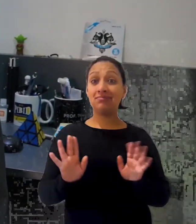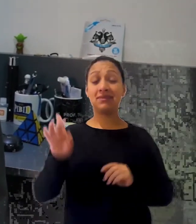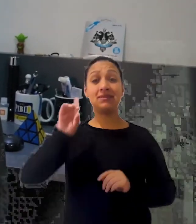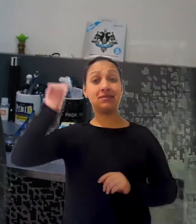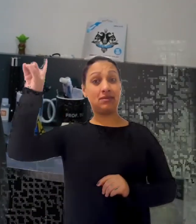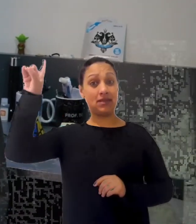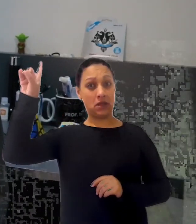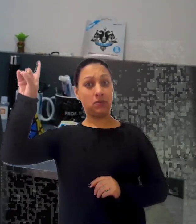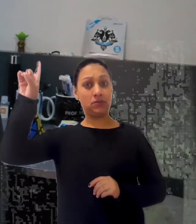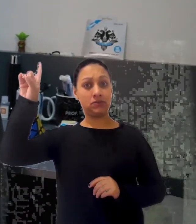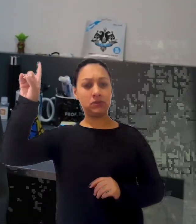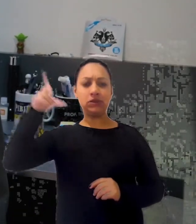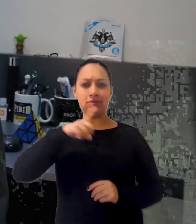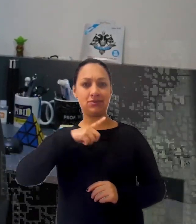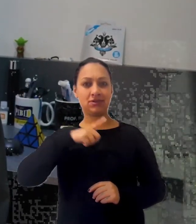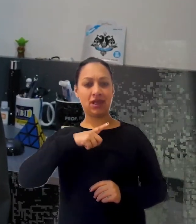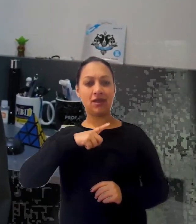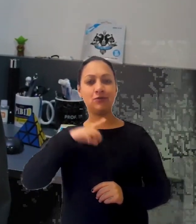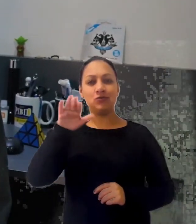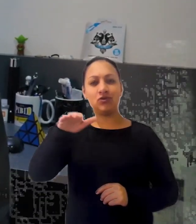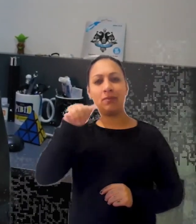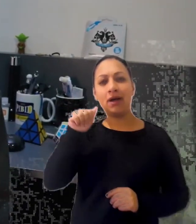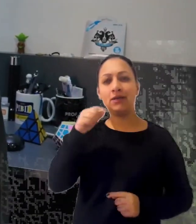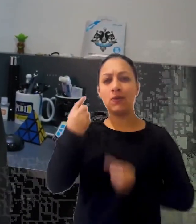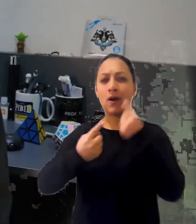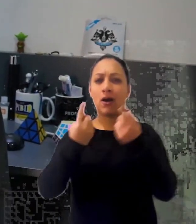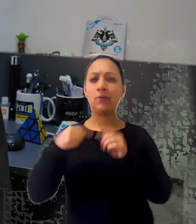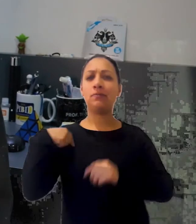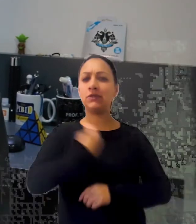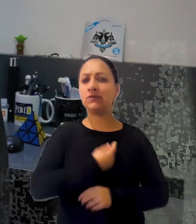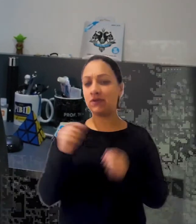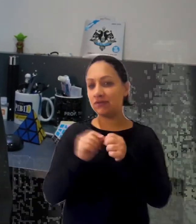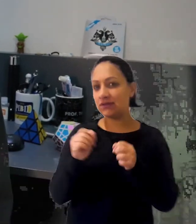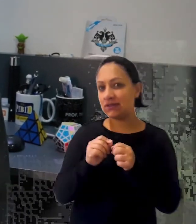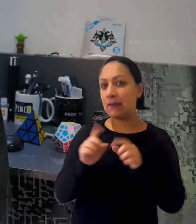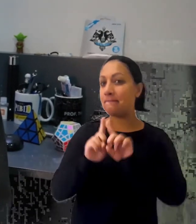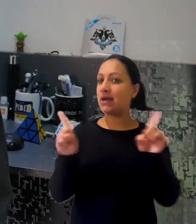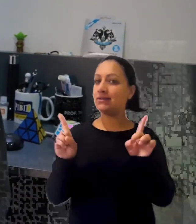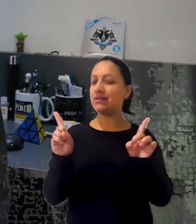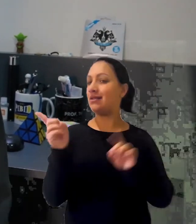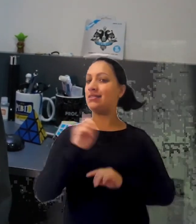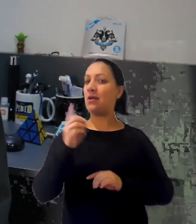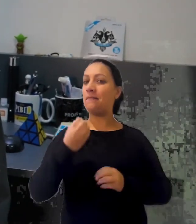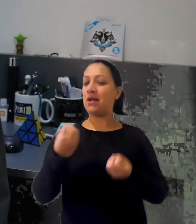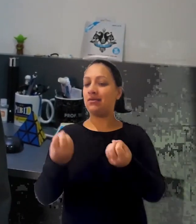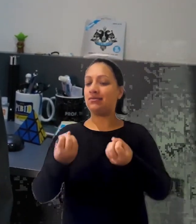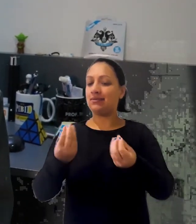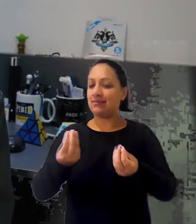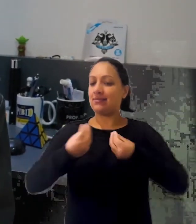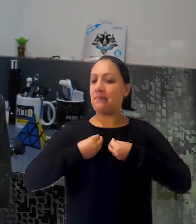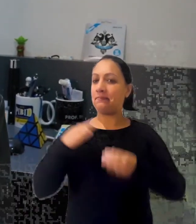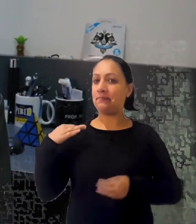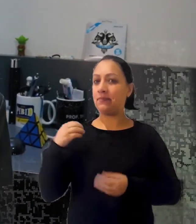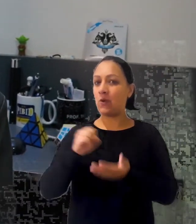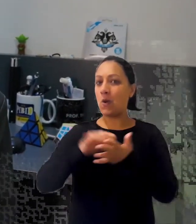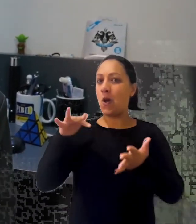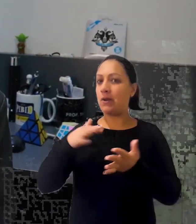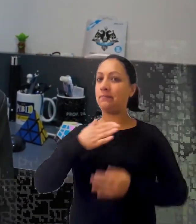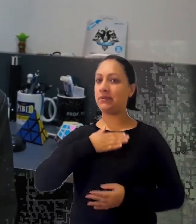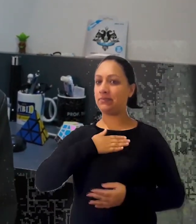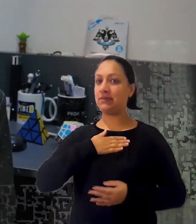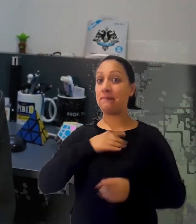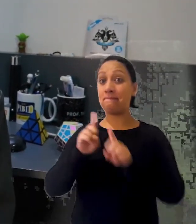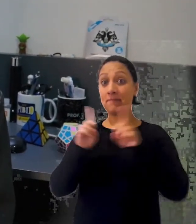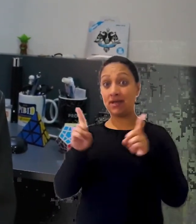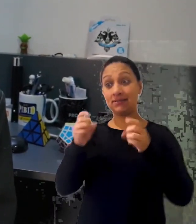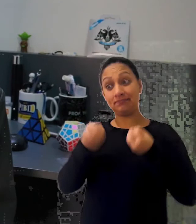nos tem um chamado para nós, mas aquilo que nós fazemos não vai ser para nos glorificar, mas todo o chamado que Deus dá para a